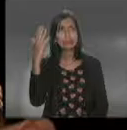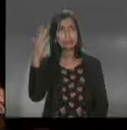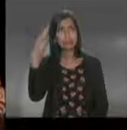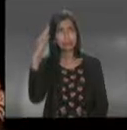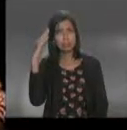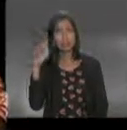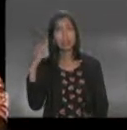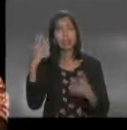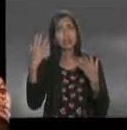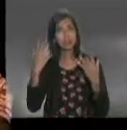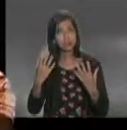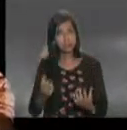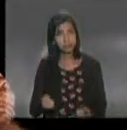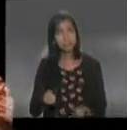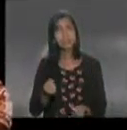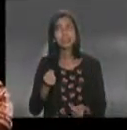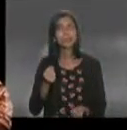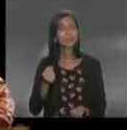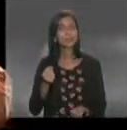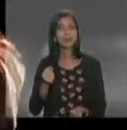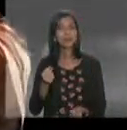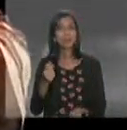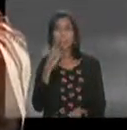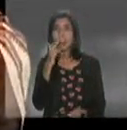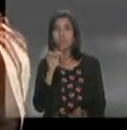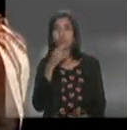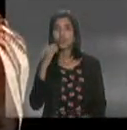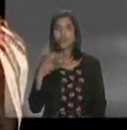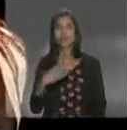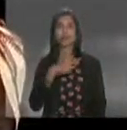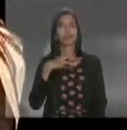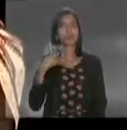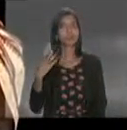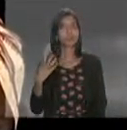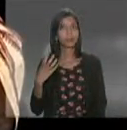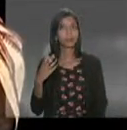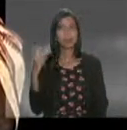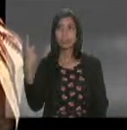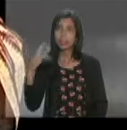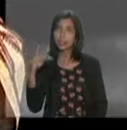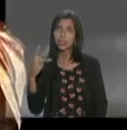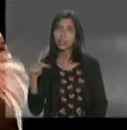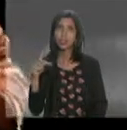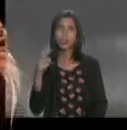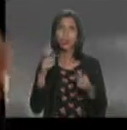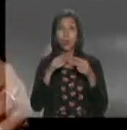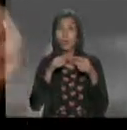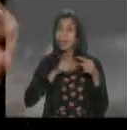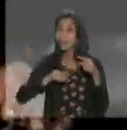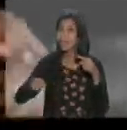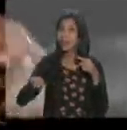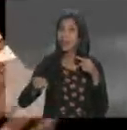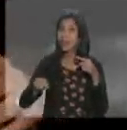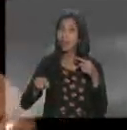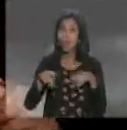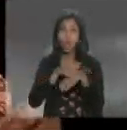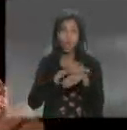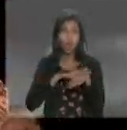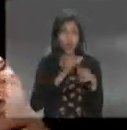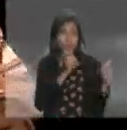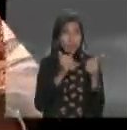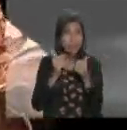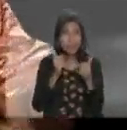assim, né, foi uma pancada para ele. Ele passou uma semana sem falar direito